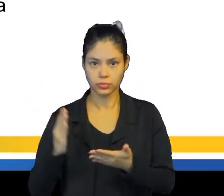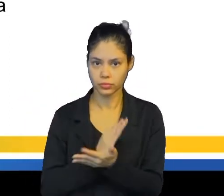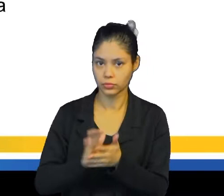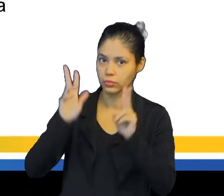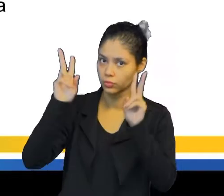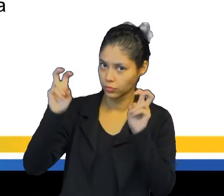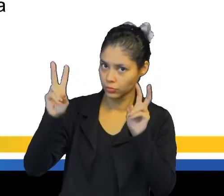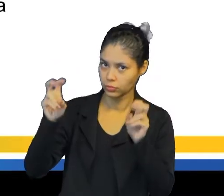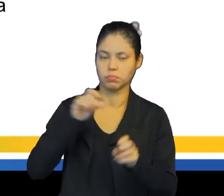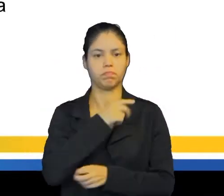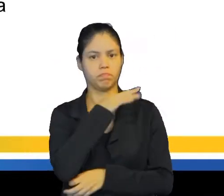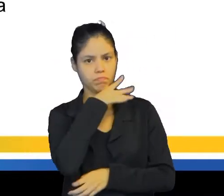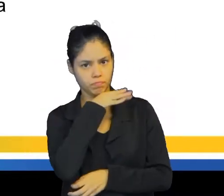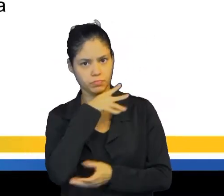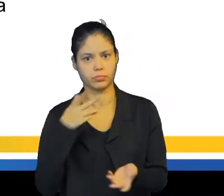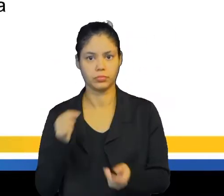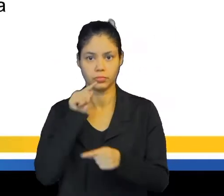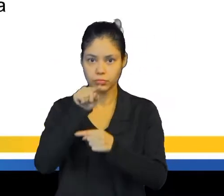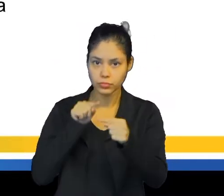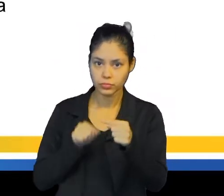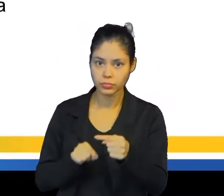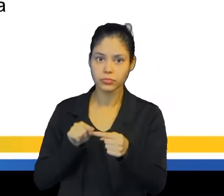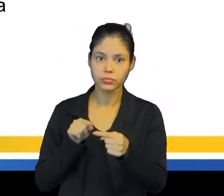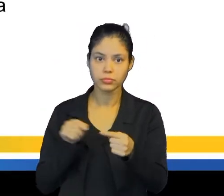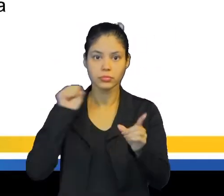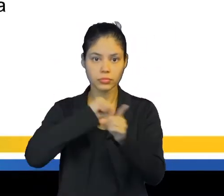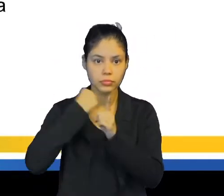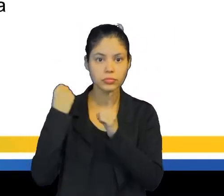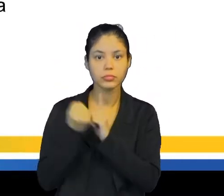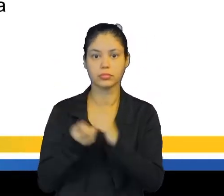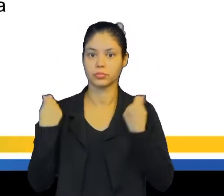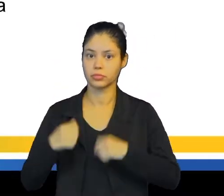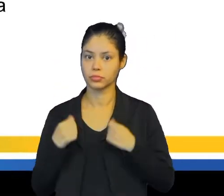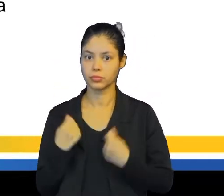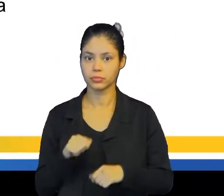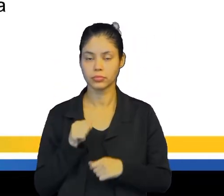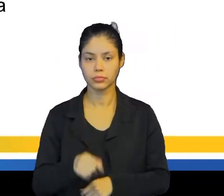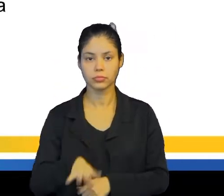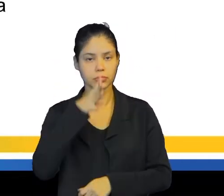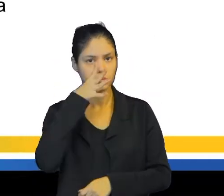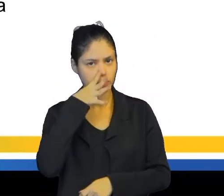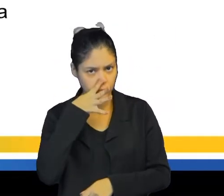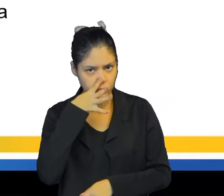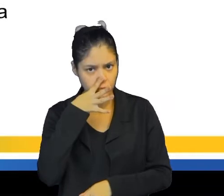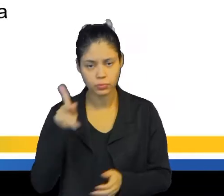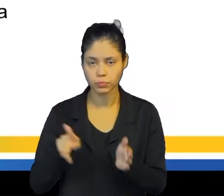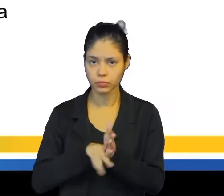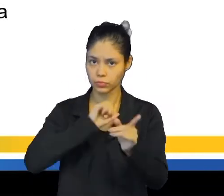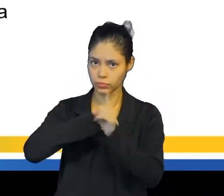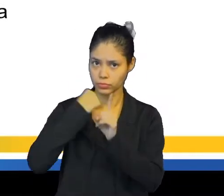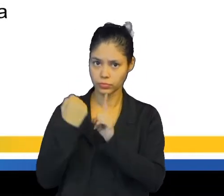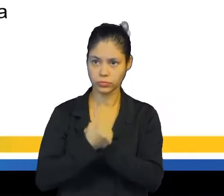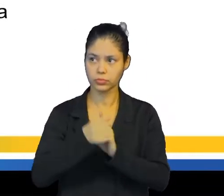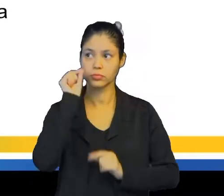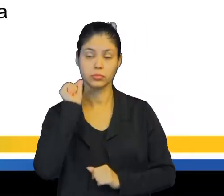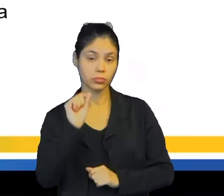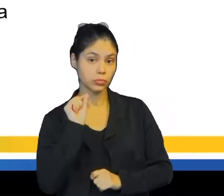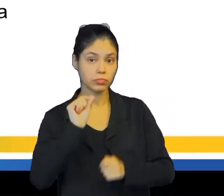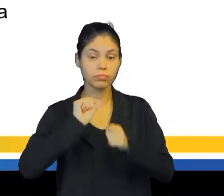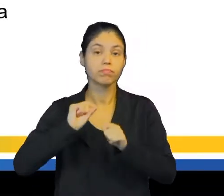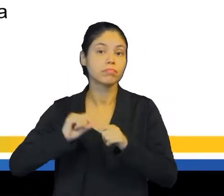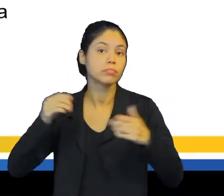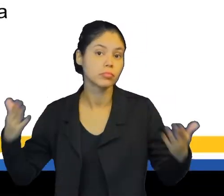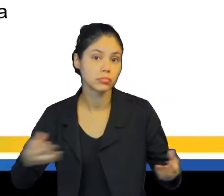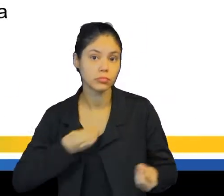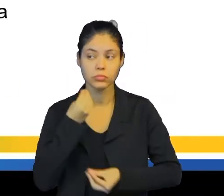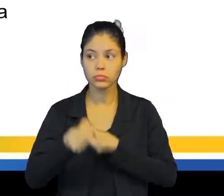tema polêmico, isto é, que divide a sociedade e precisa ser de interesse social. O que fazer?